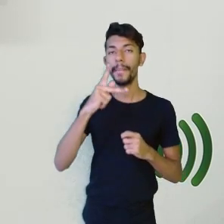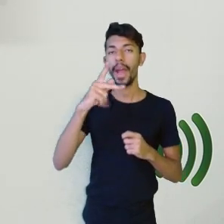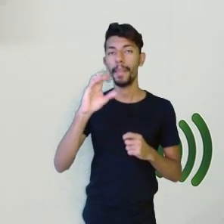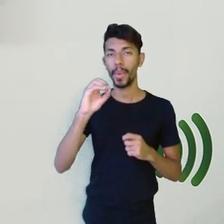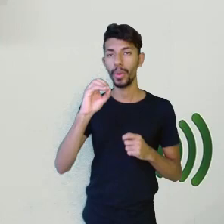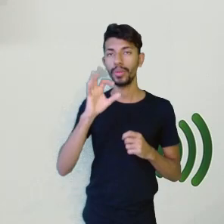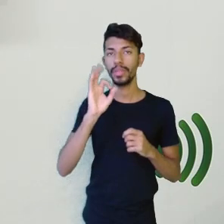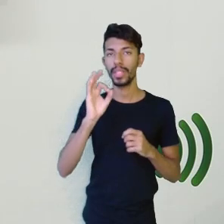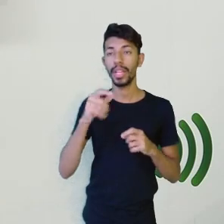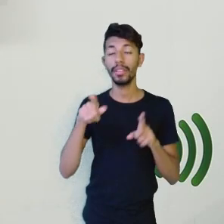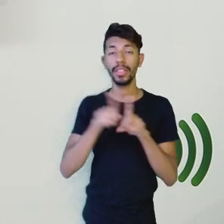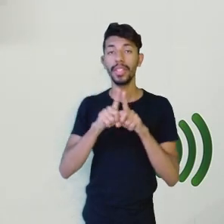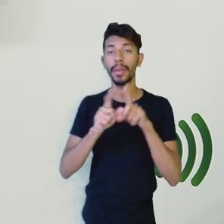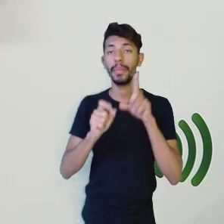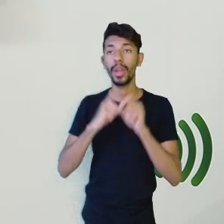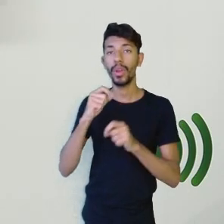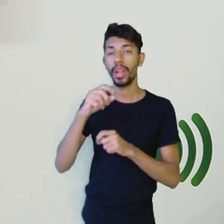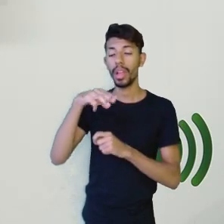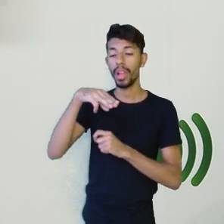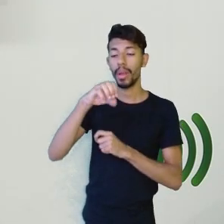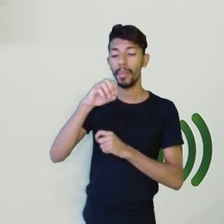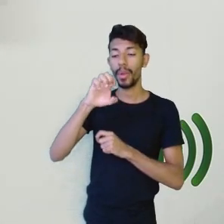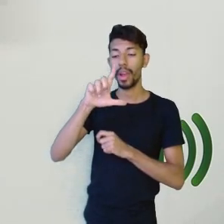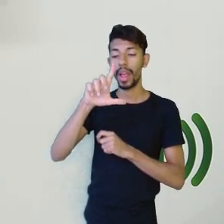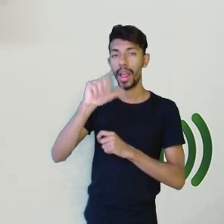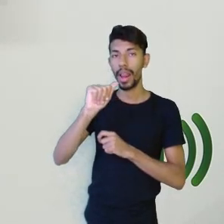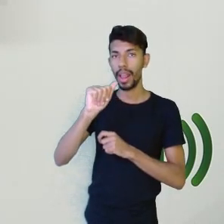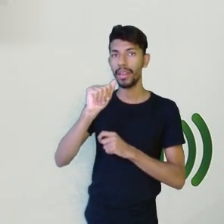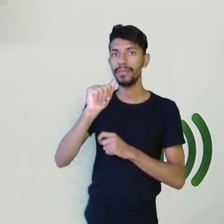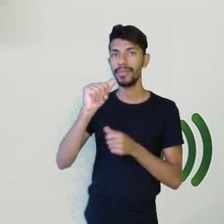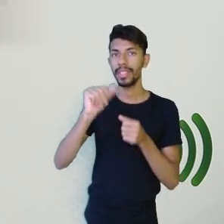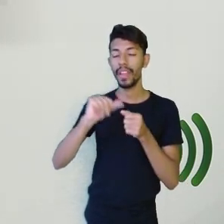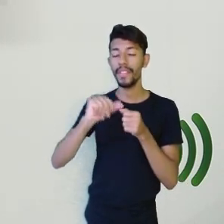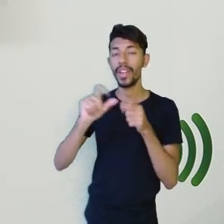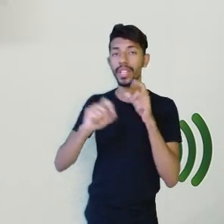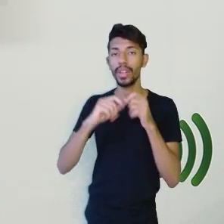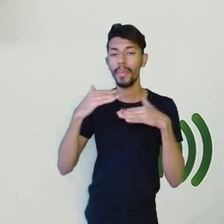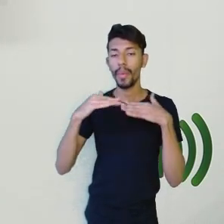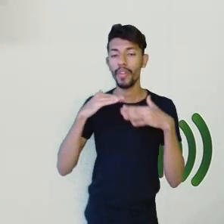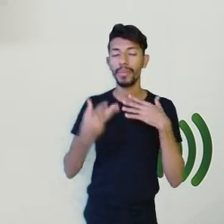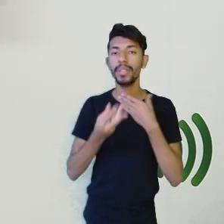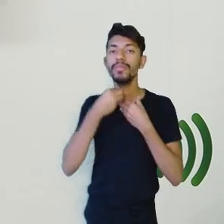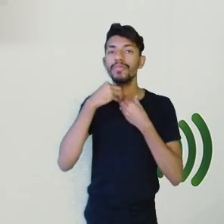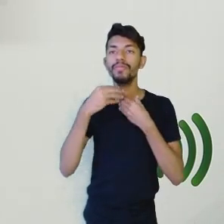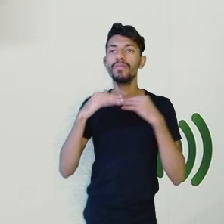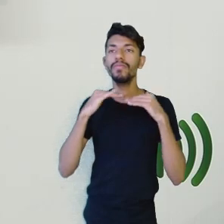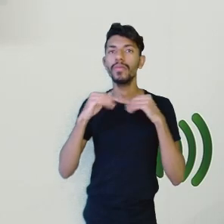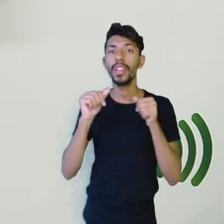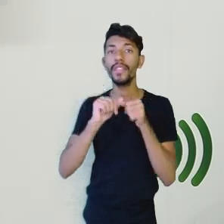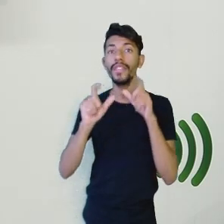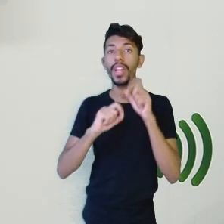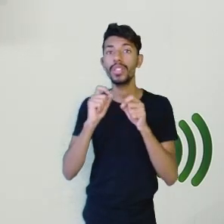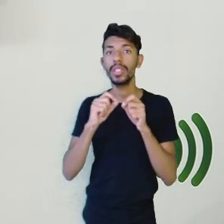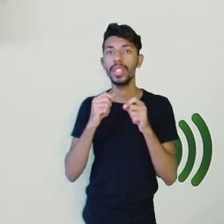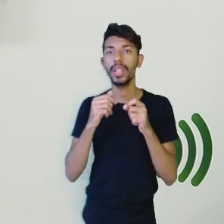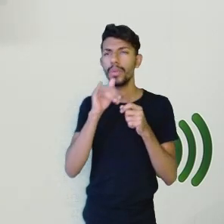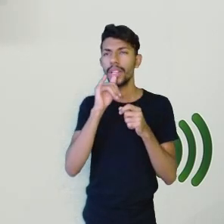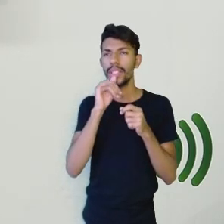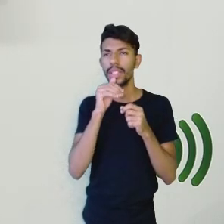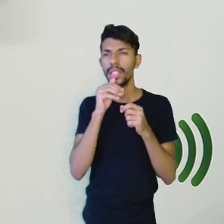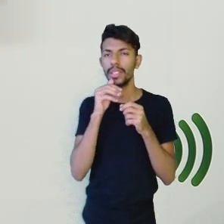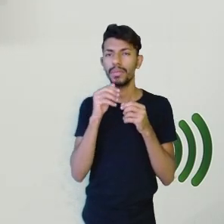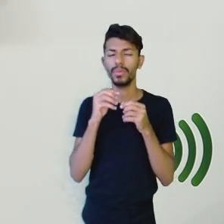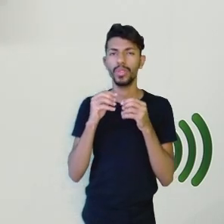a chamada moela. A moela ela realiza movimentos e justamente ela tritura esses alimentos,